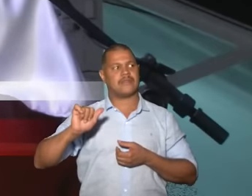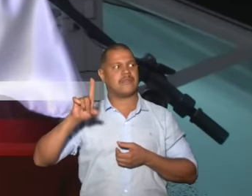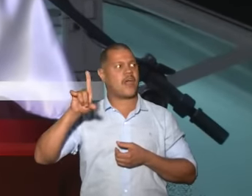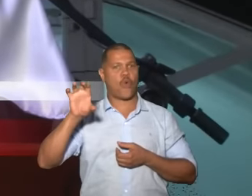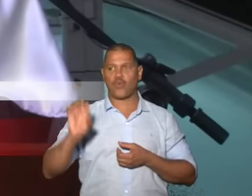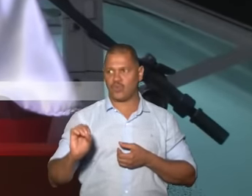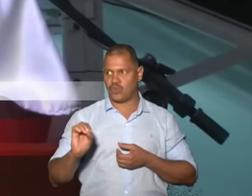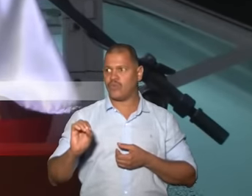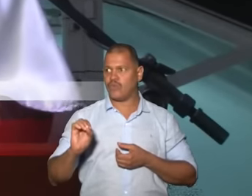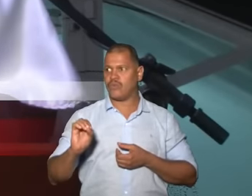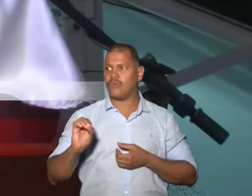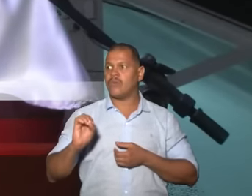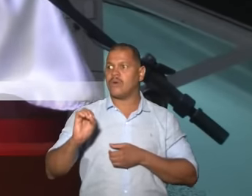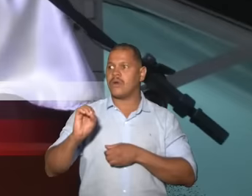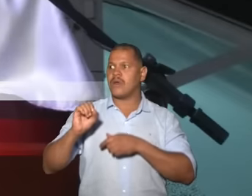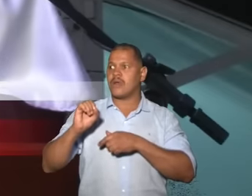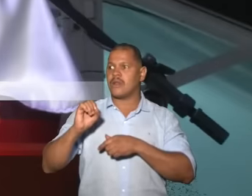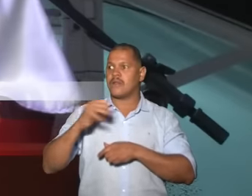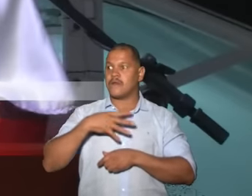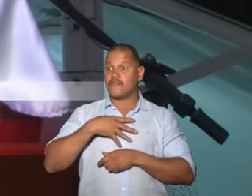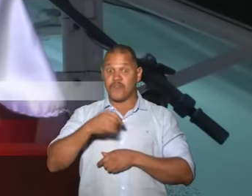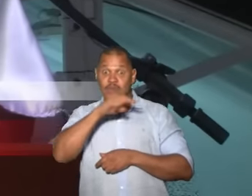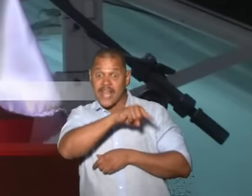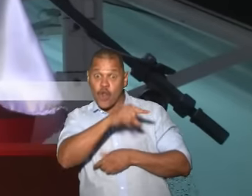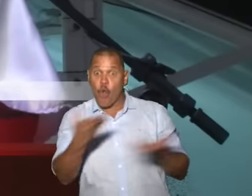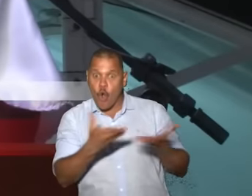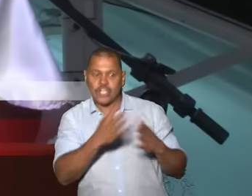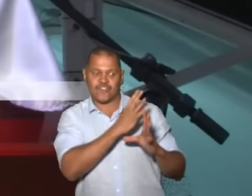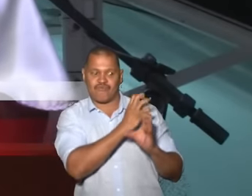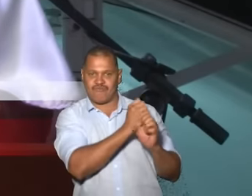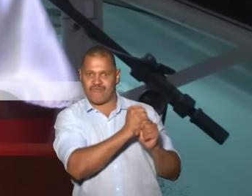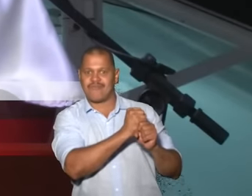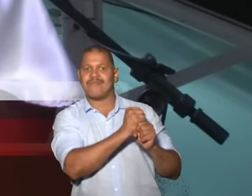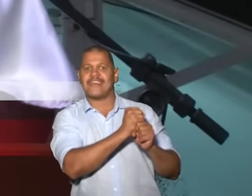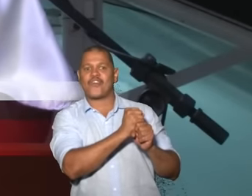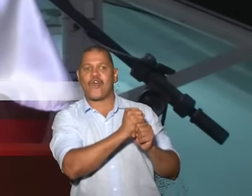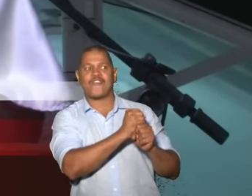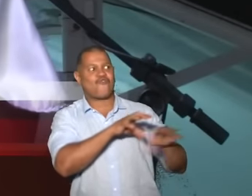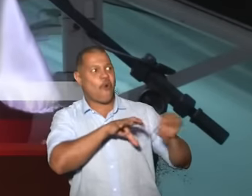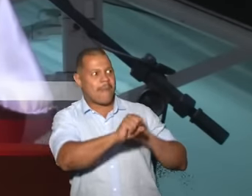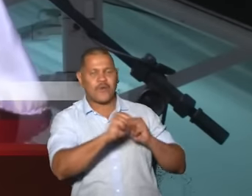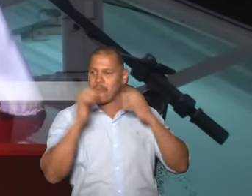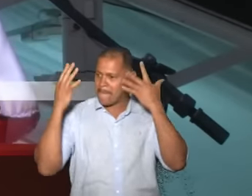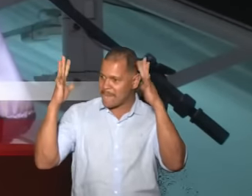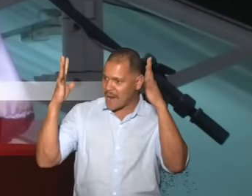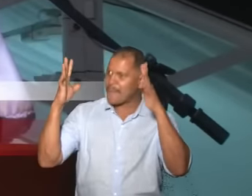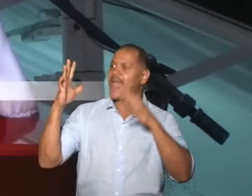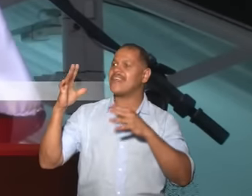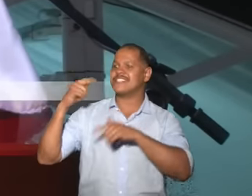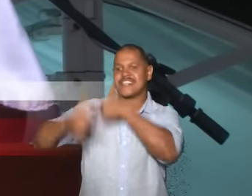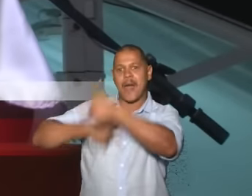aqui trabalhando, que tem a filha formando em Ciências Contábeis. Muito obrigado, Reinaldo.